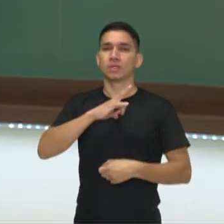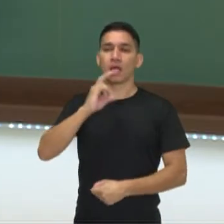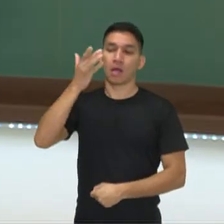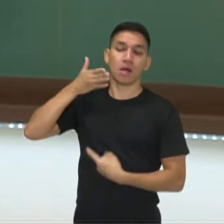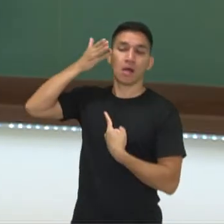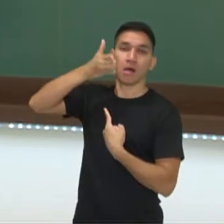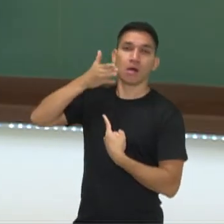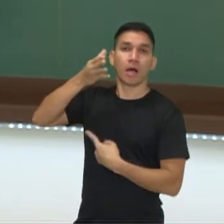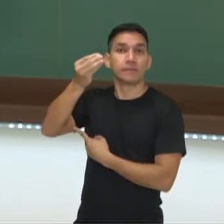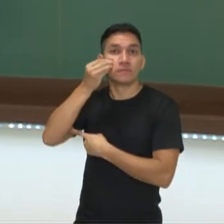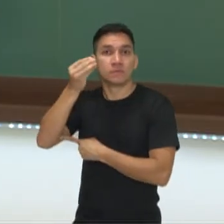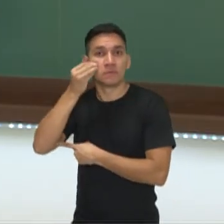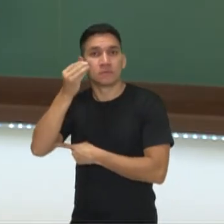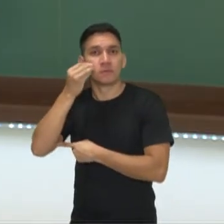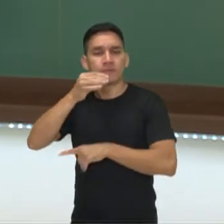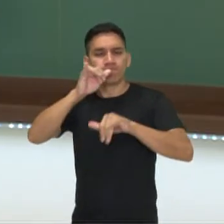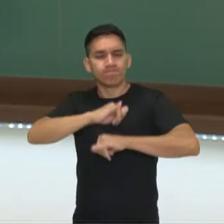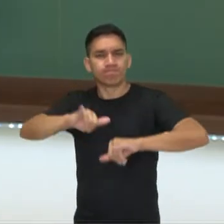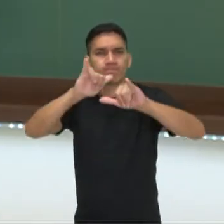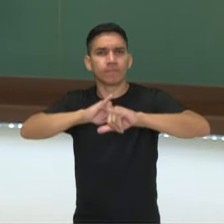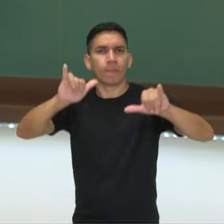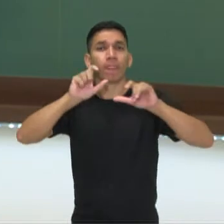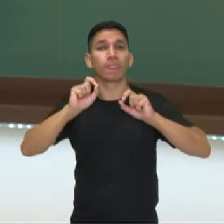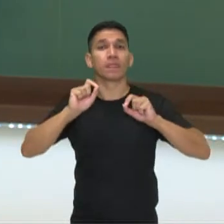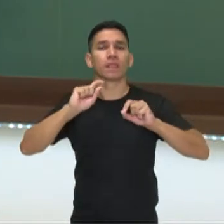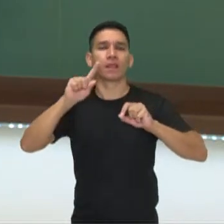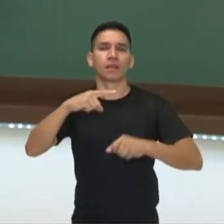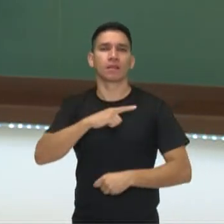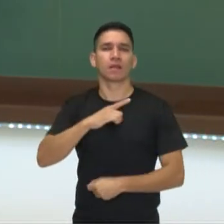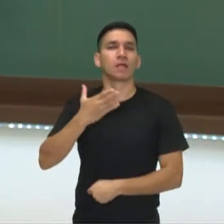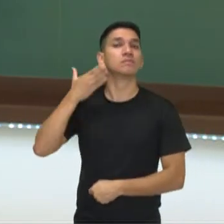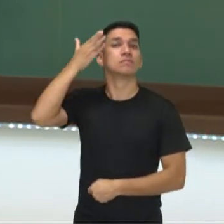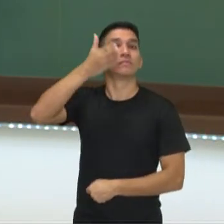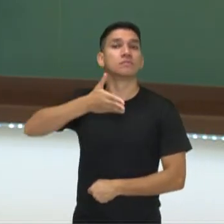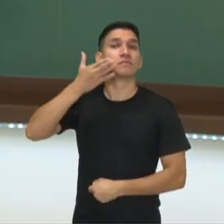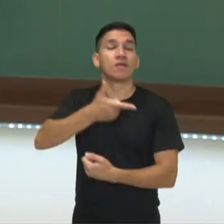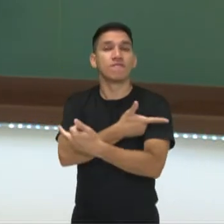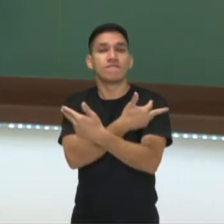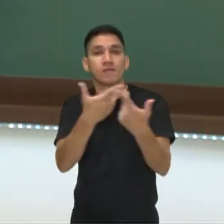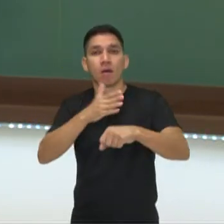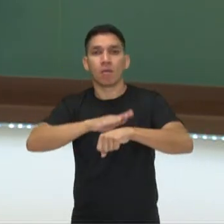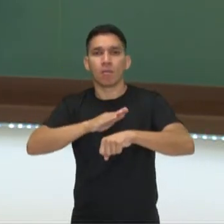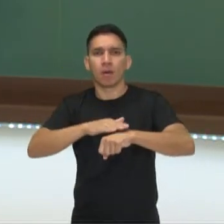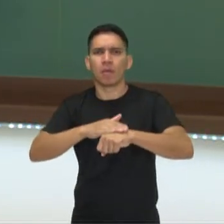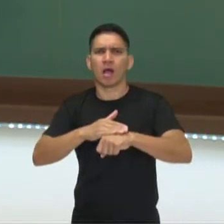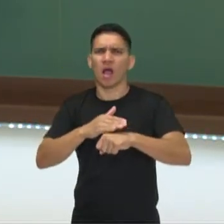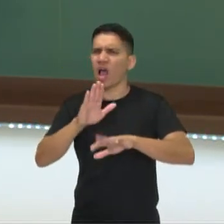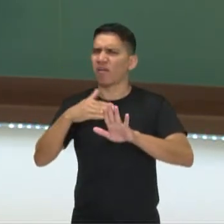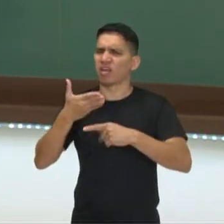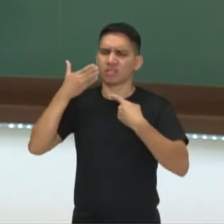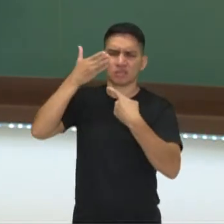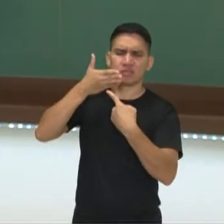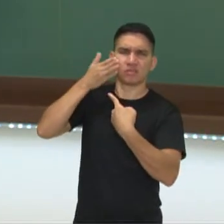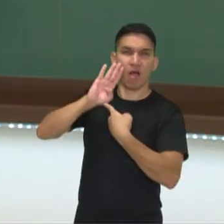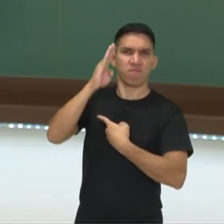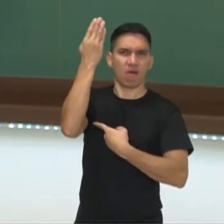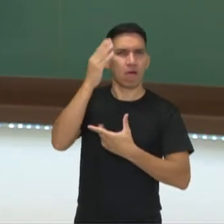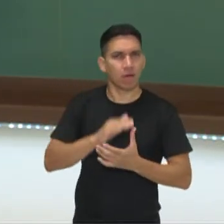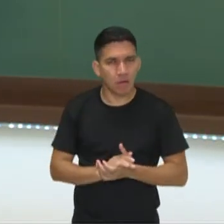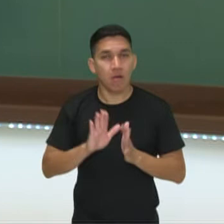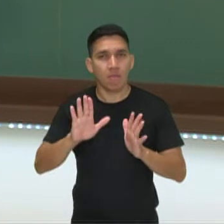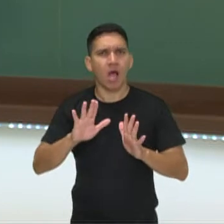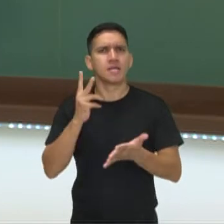de tentar, através de um discurso, muitas vezes falso, mas um discurso, né, que é colocado